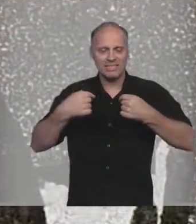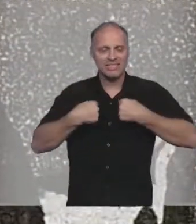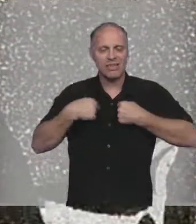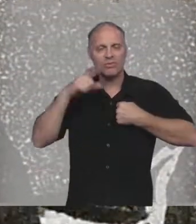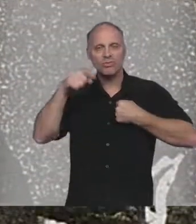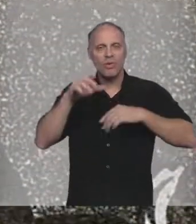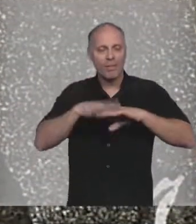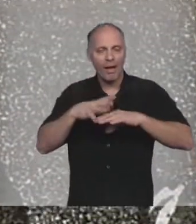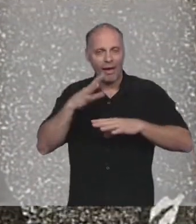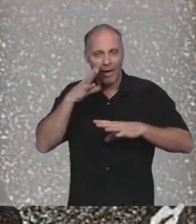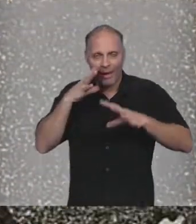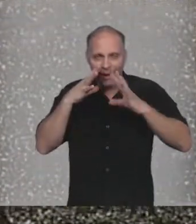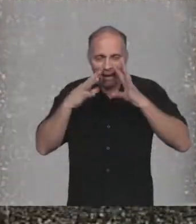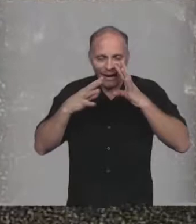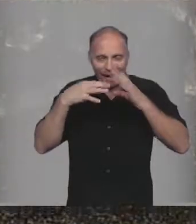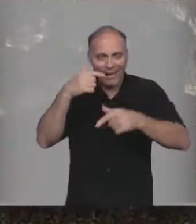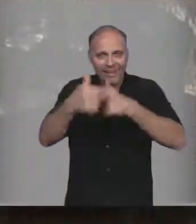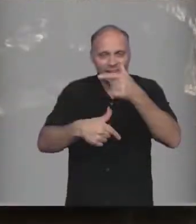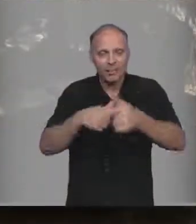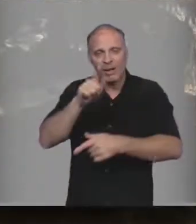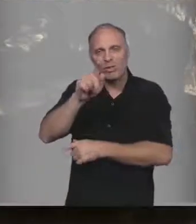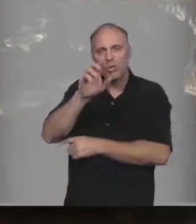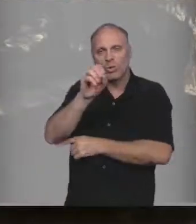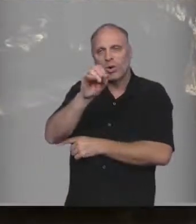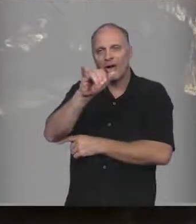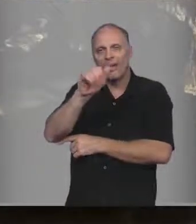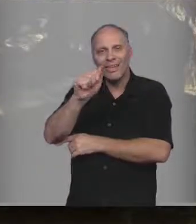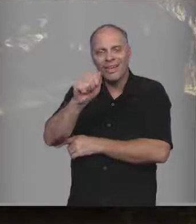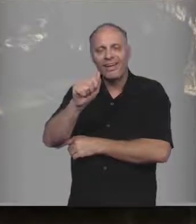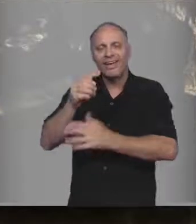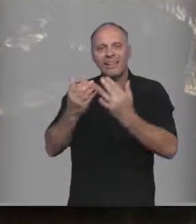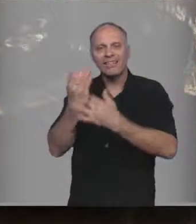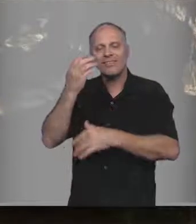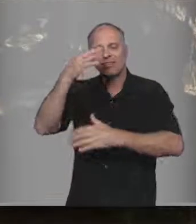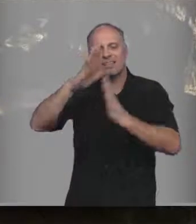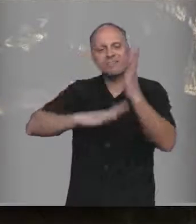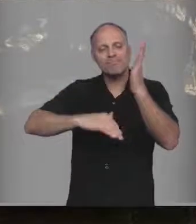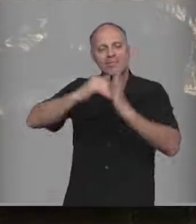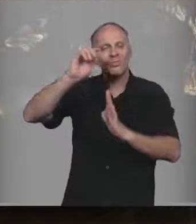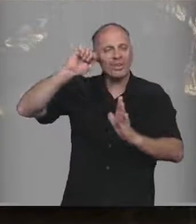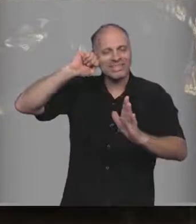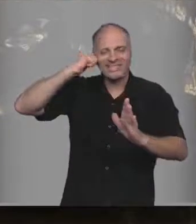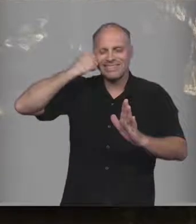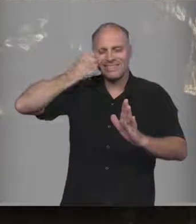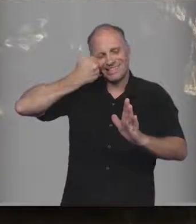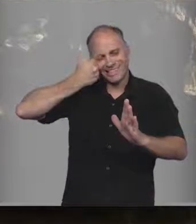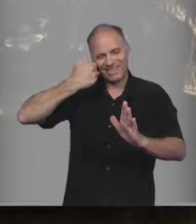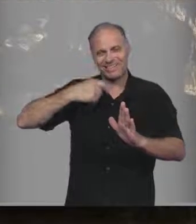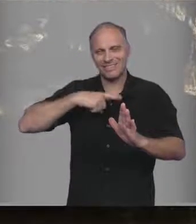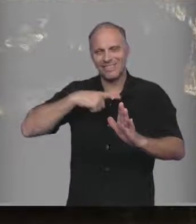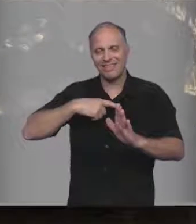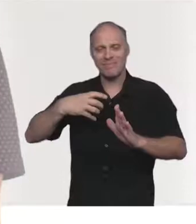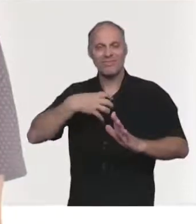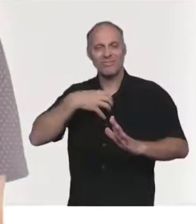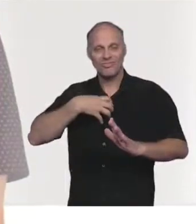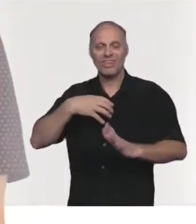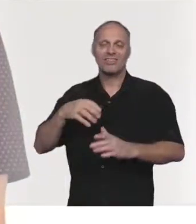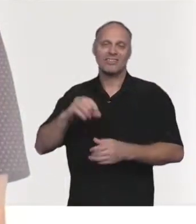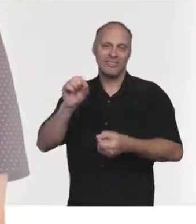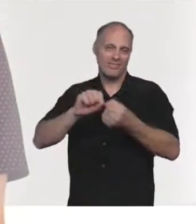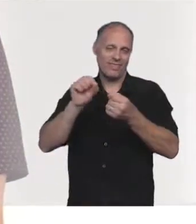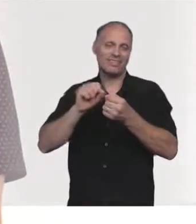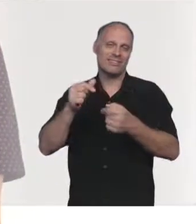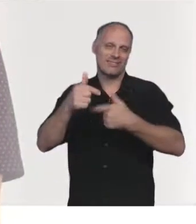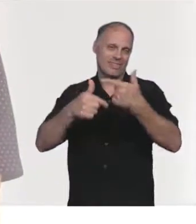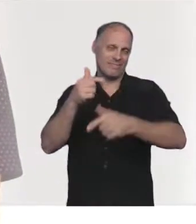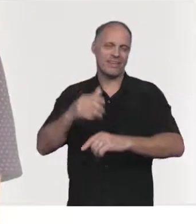mas eu sou mais encantado no trabalho do Goya pelas pinturas negras, pelos caprichos também,